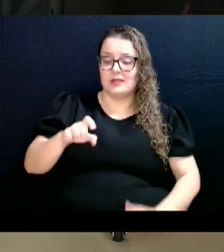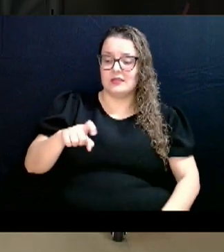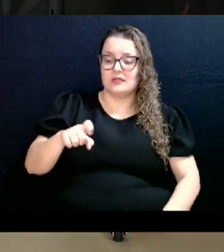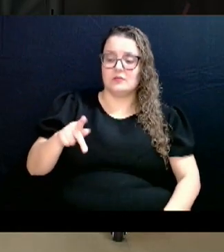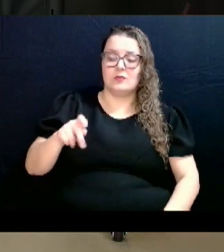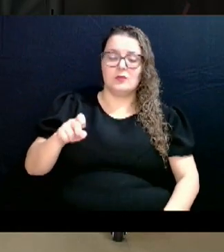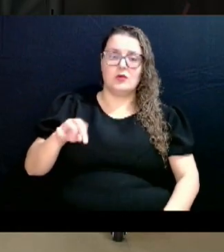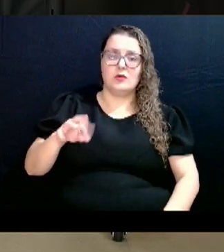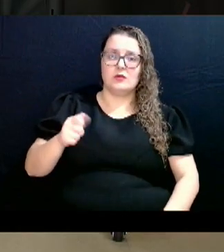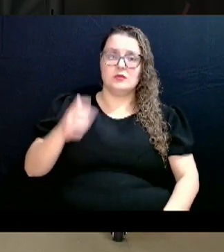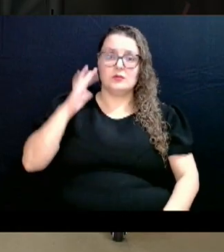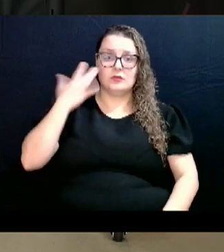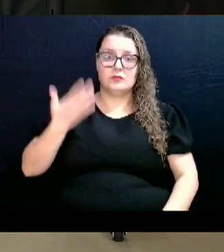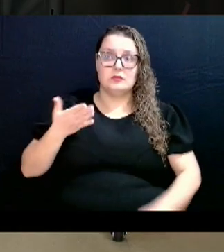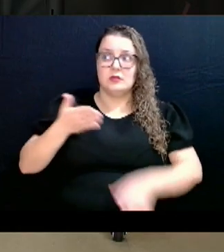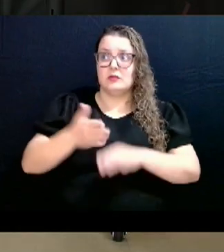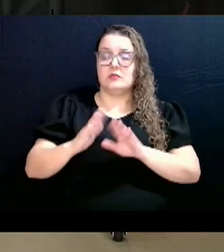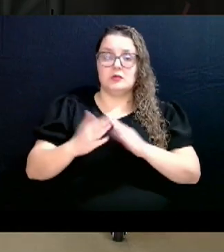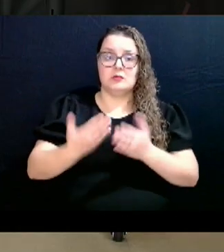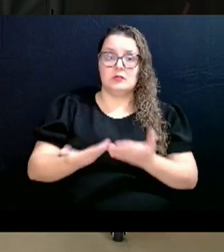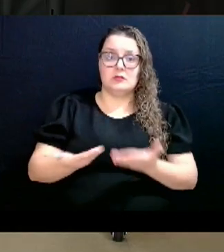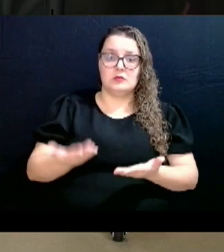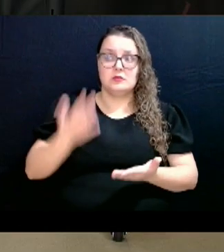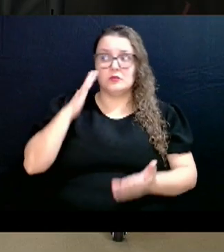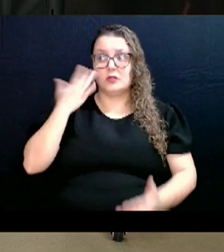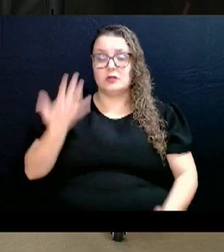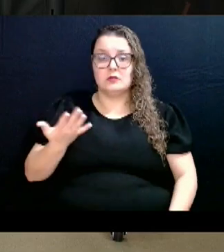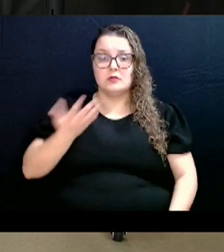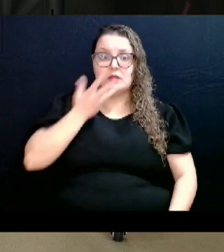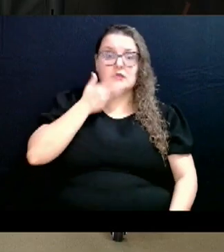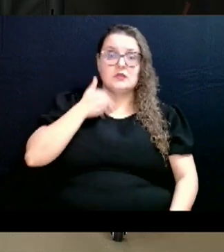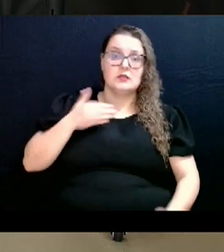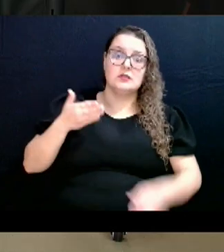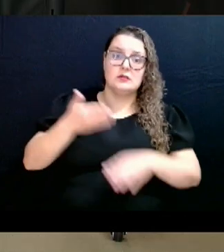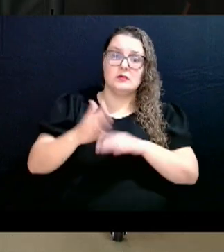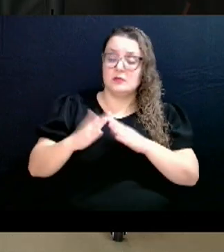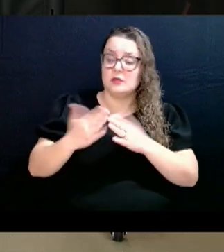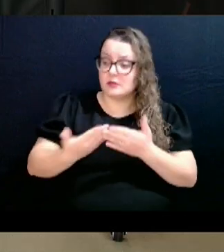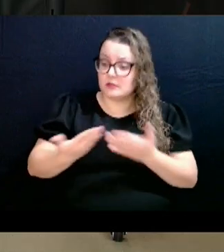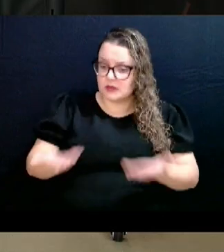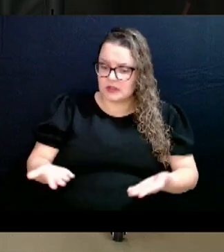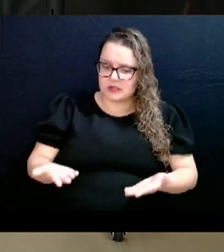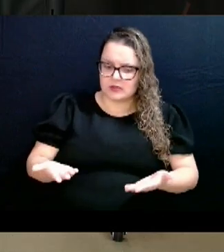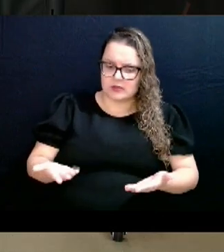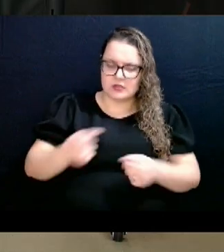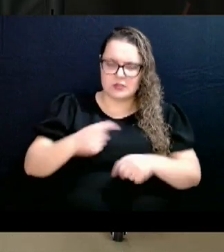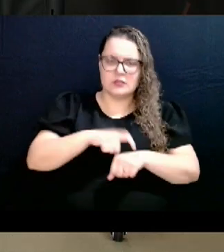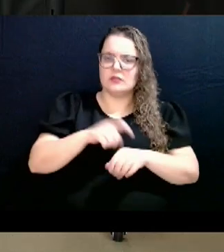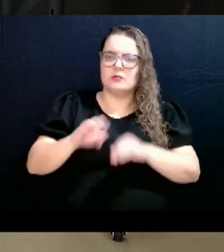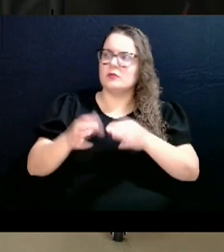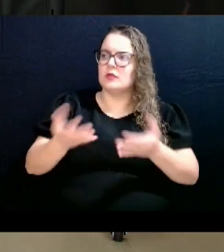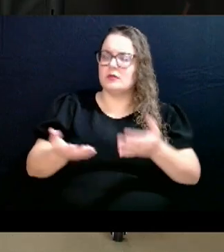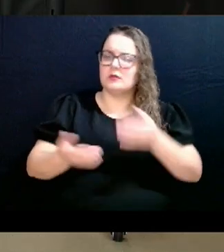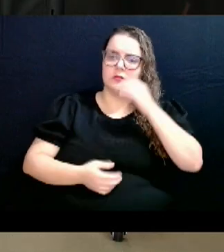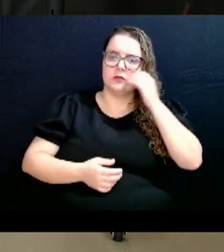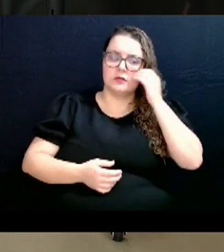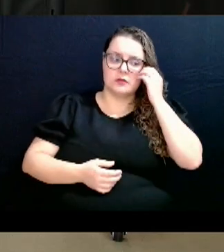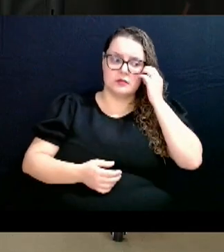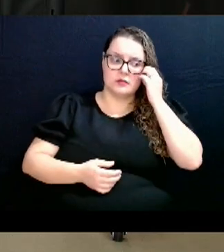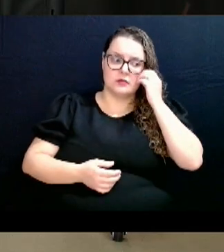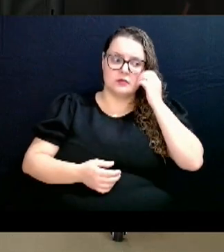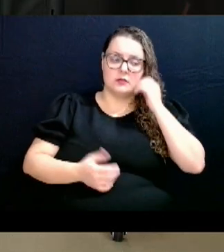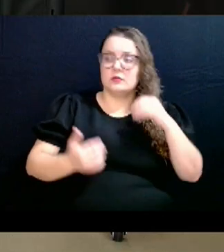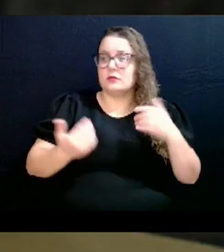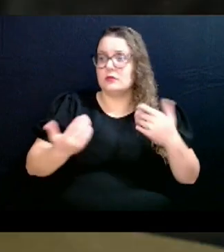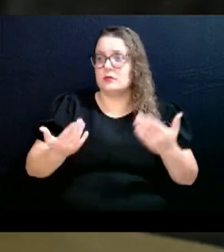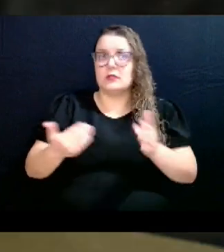escola, acredito que ainda não, mas daqui a pouco essa criança vai para a escola e aí essa situação na justiça, a gente não sabe até que ponto ela vai. Então eu